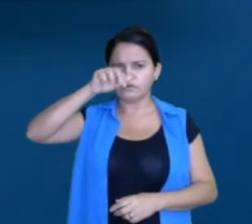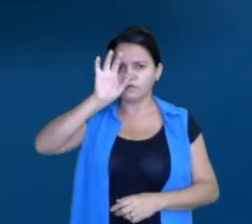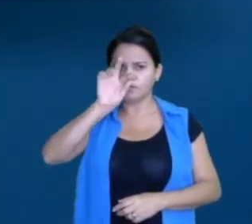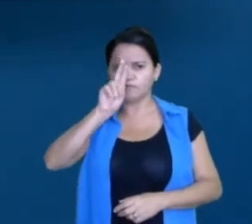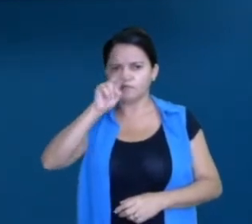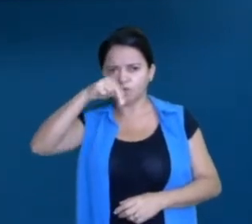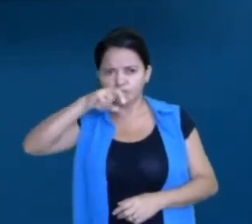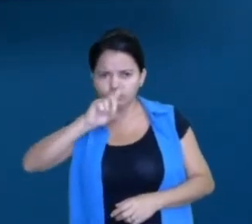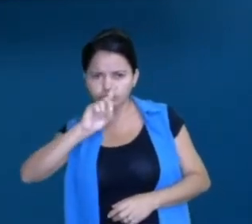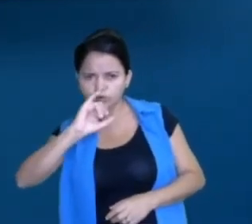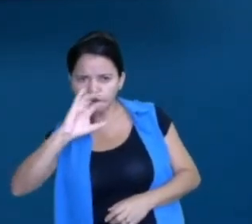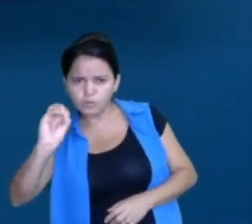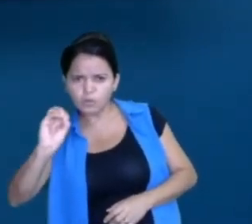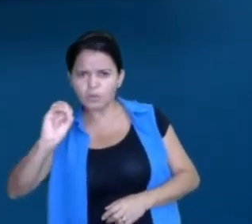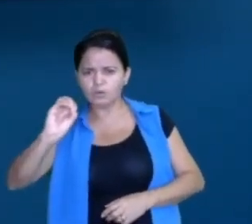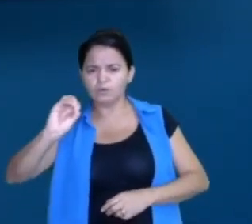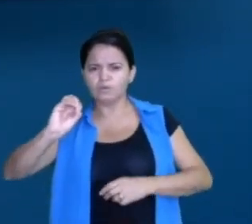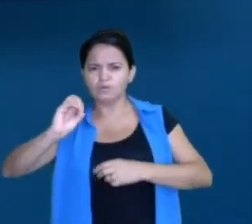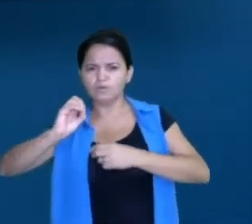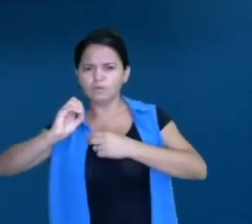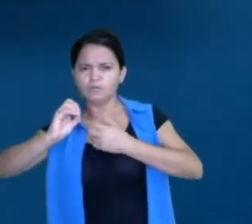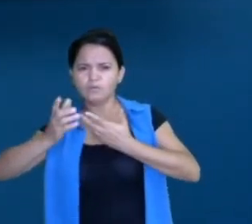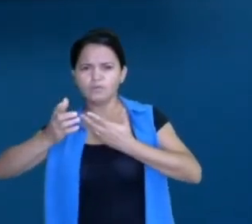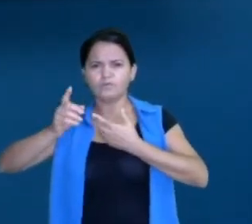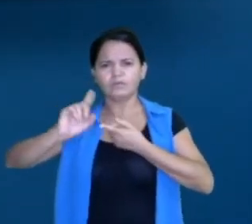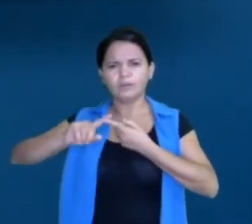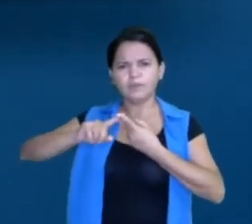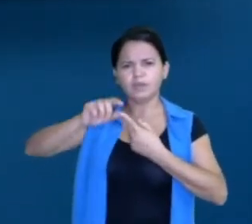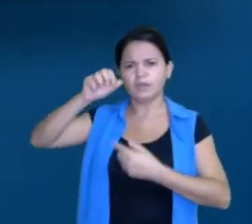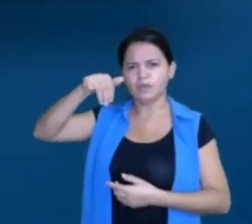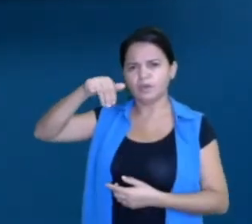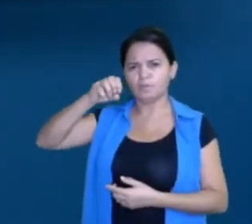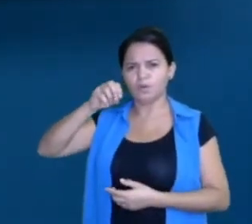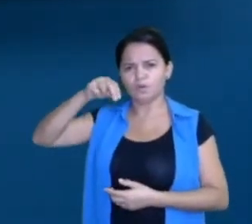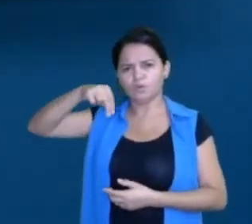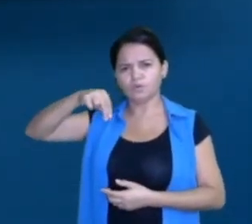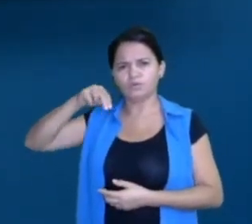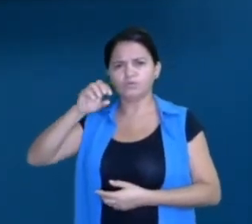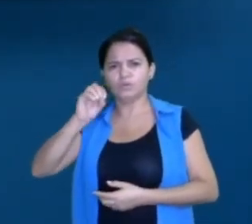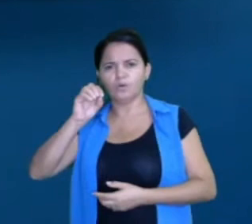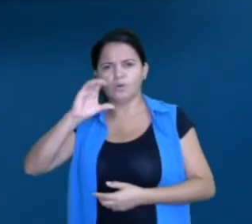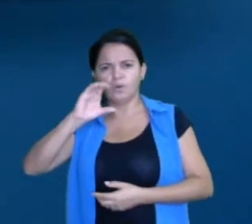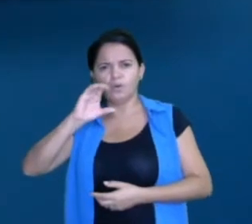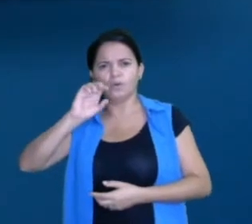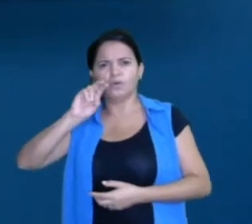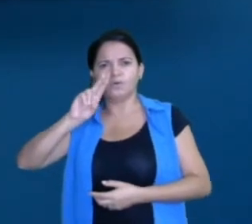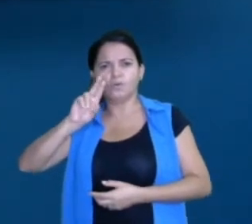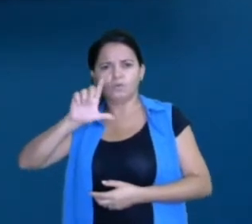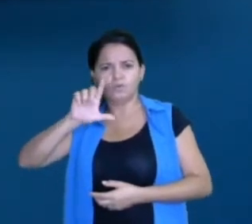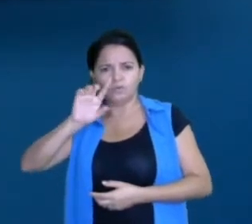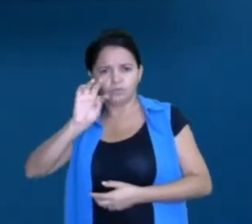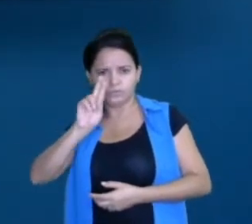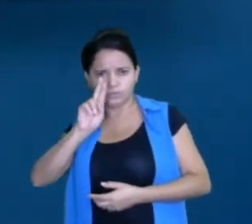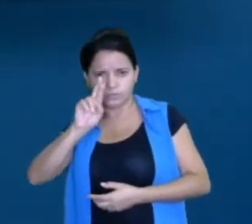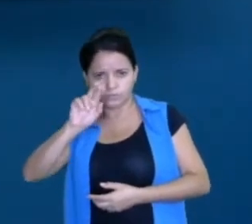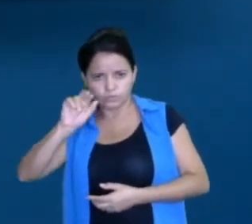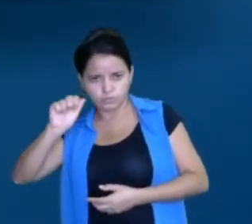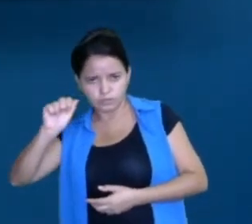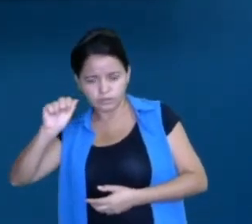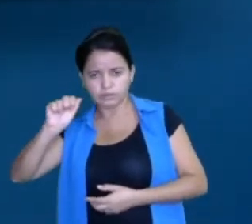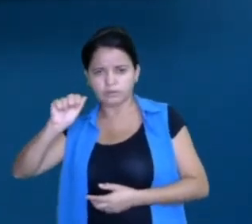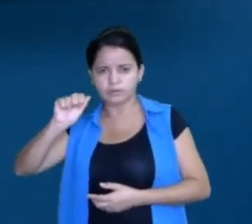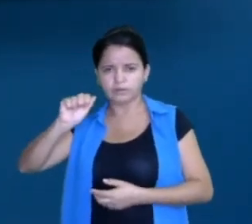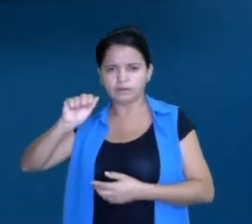baseada na mão de obra escrava, e tem a monocultura, muito semelhante ao que aconteceu aqui no Brasil. Só que, no caso, aqui